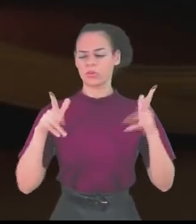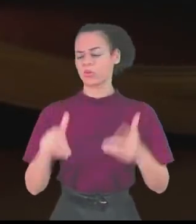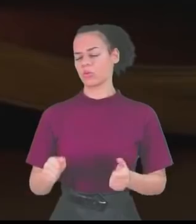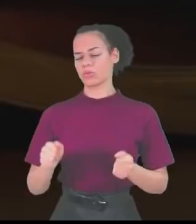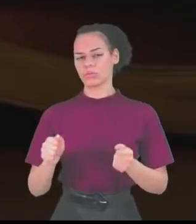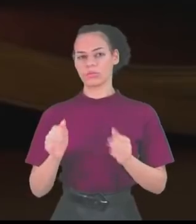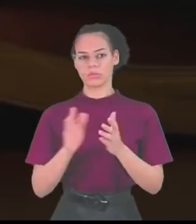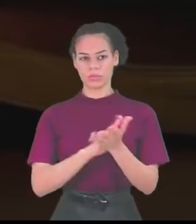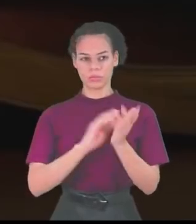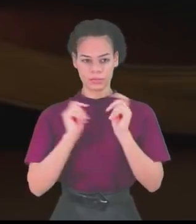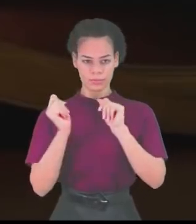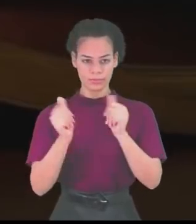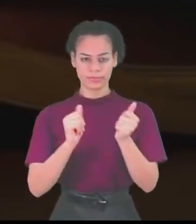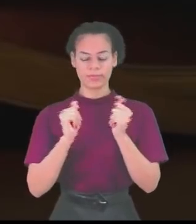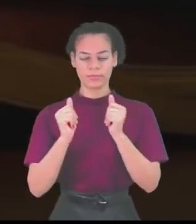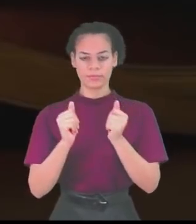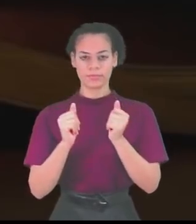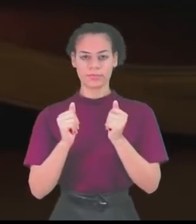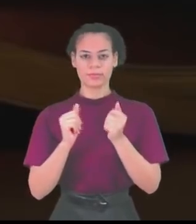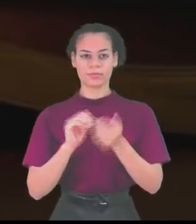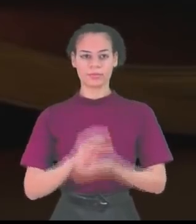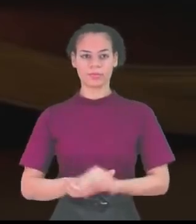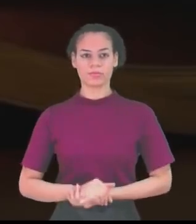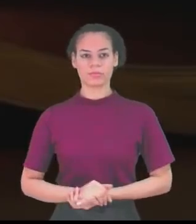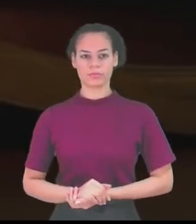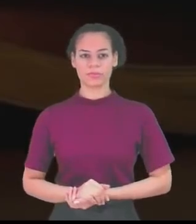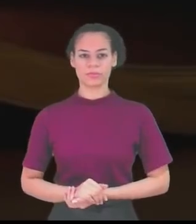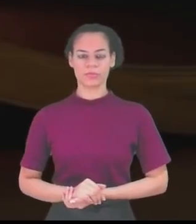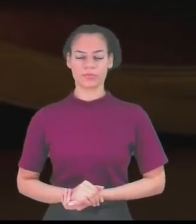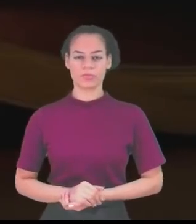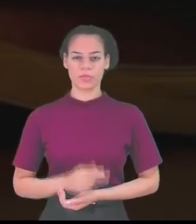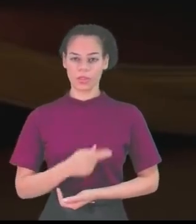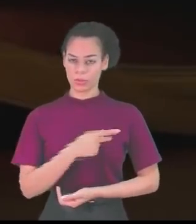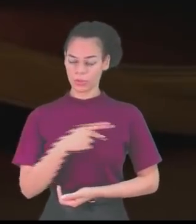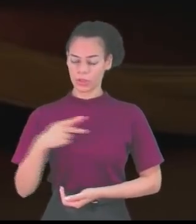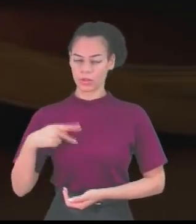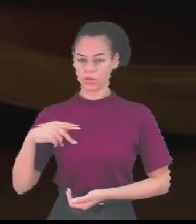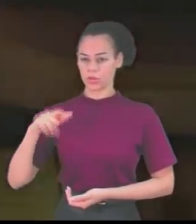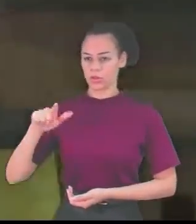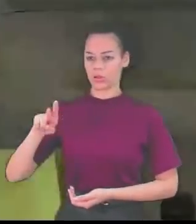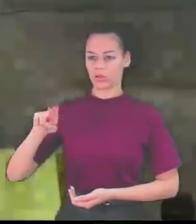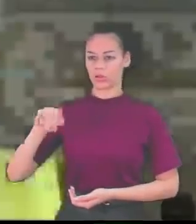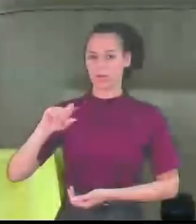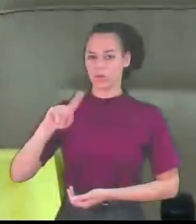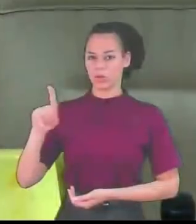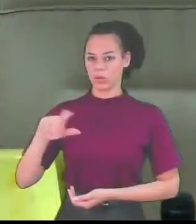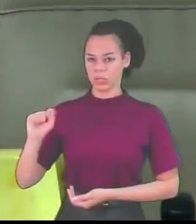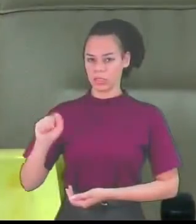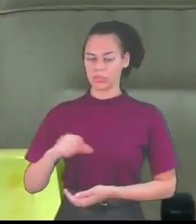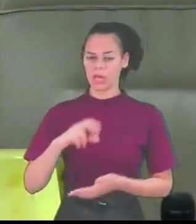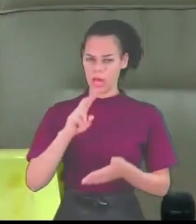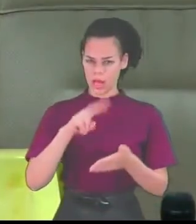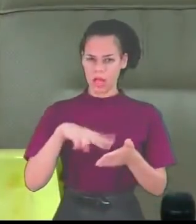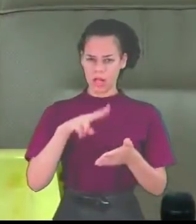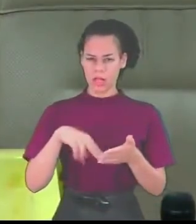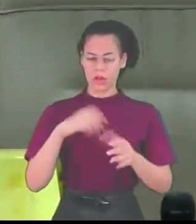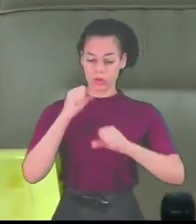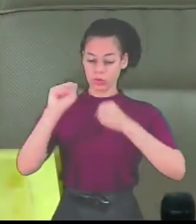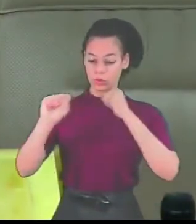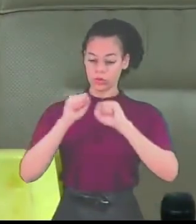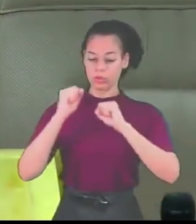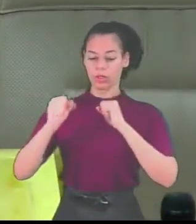o aleluia o pastor Luis leu no Salmo 24 hoje